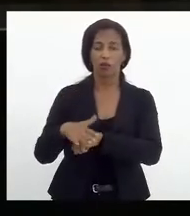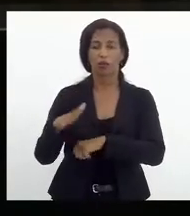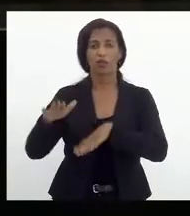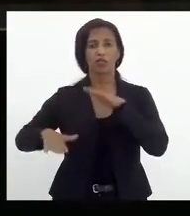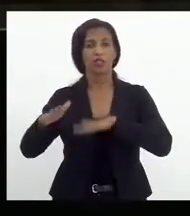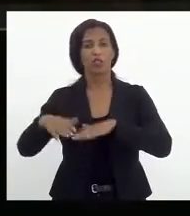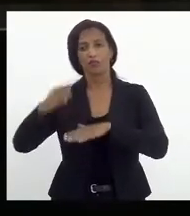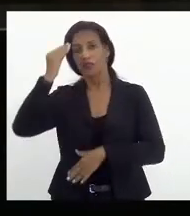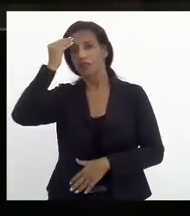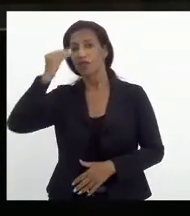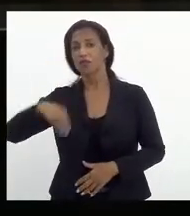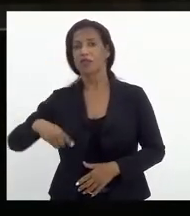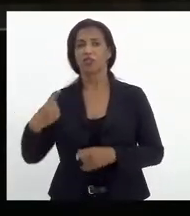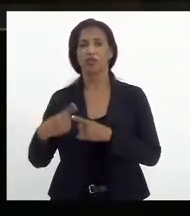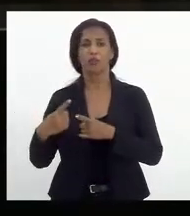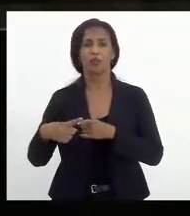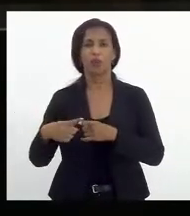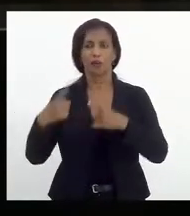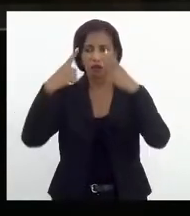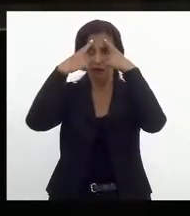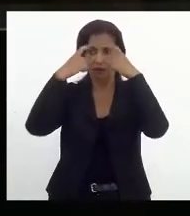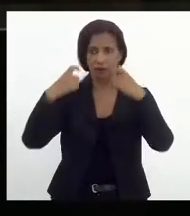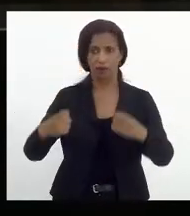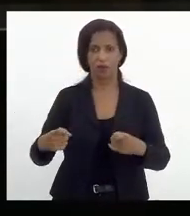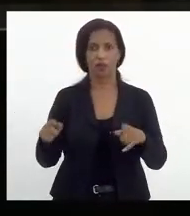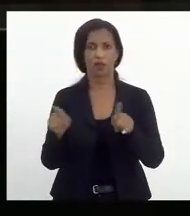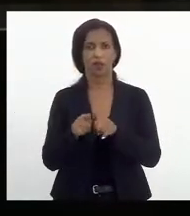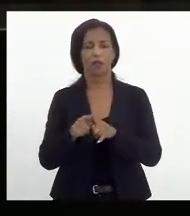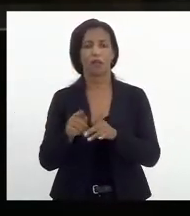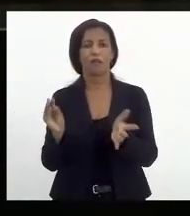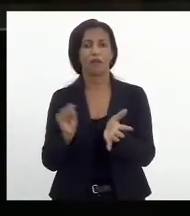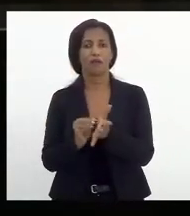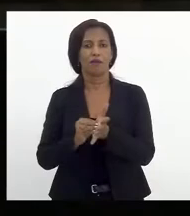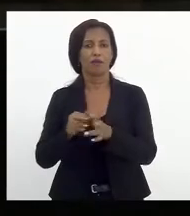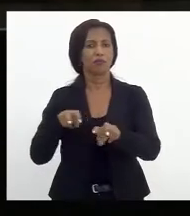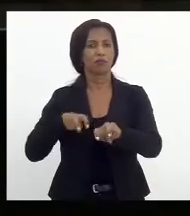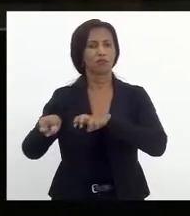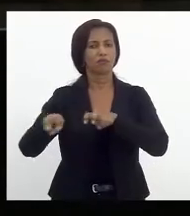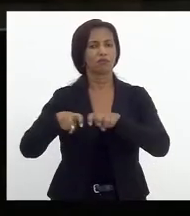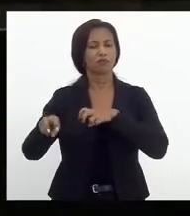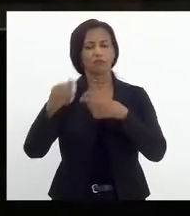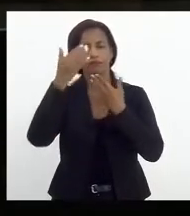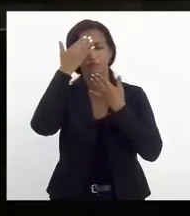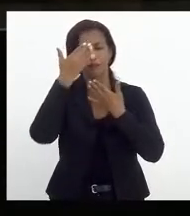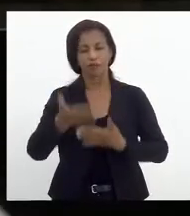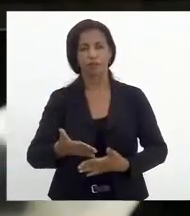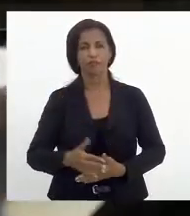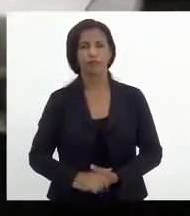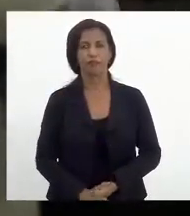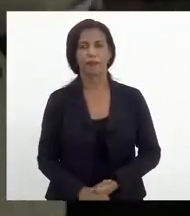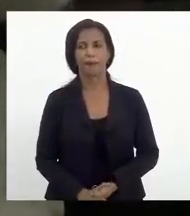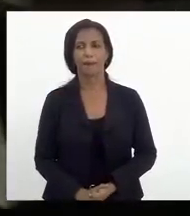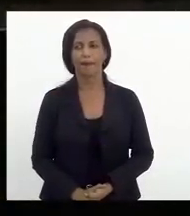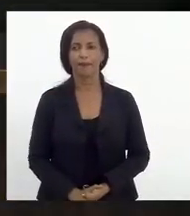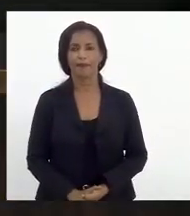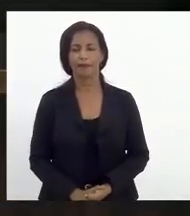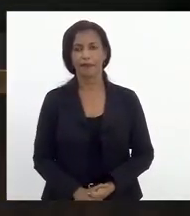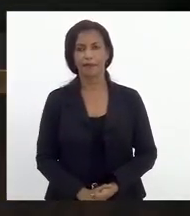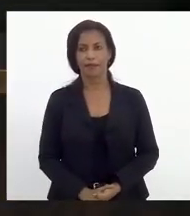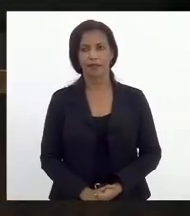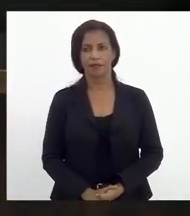vezes desistem devido à questão da violência e à falta de transporte na região. Muito obrigado. Para